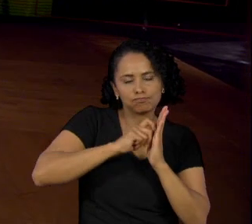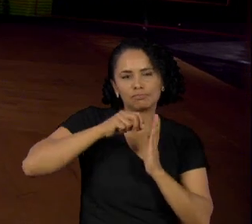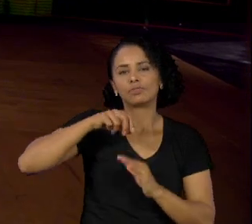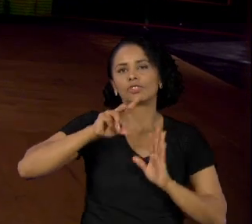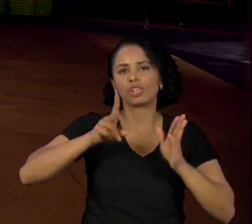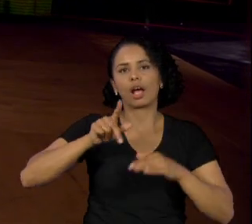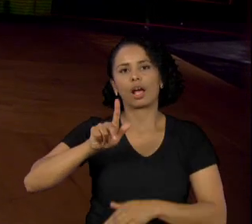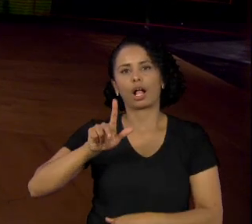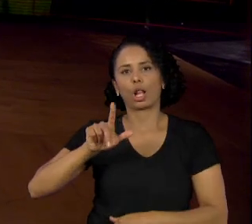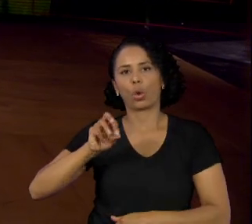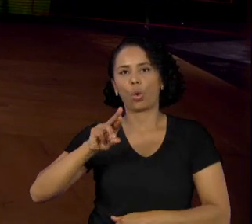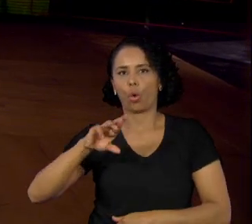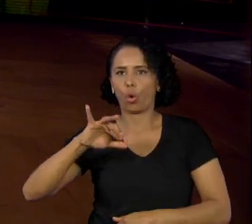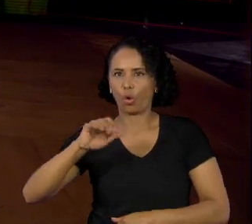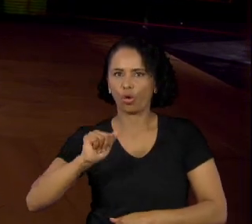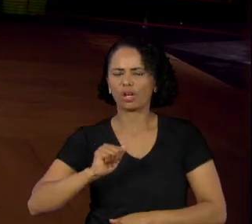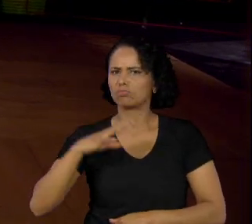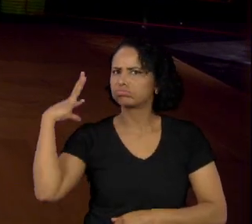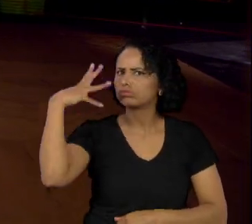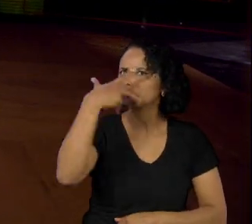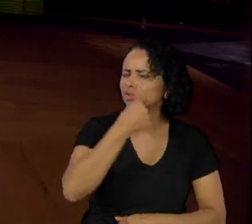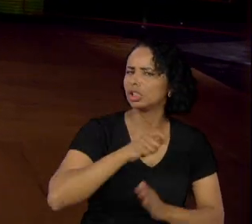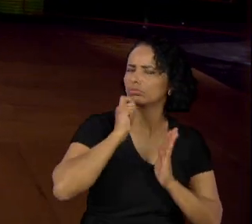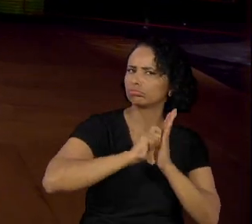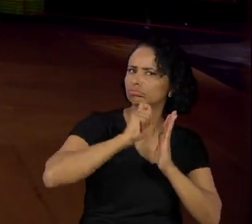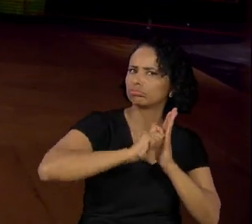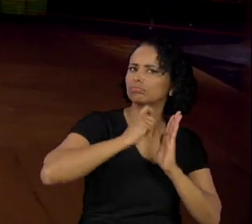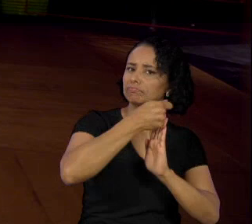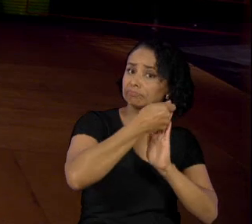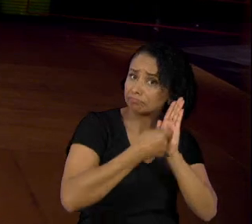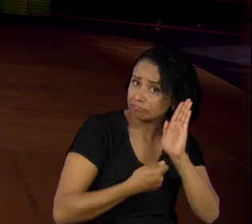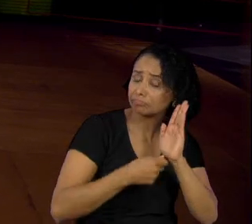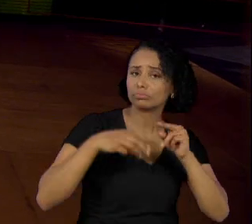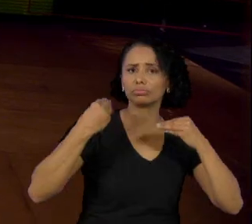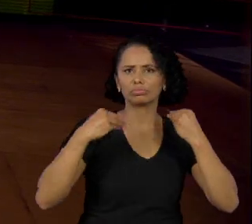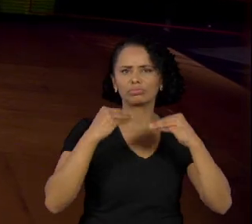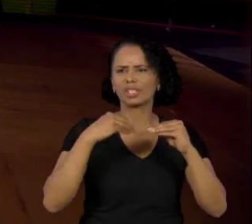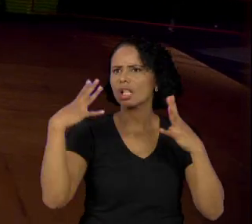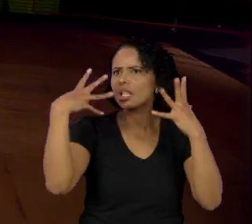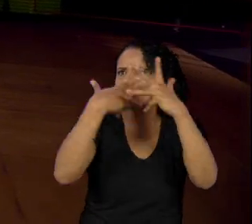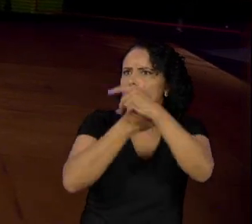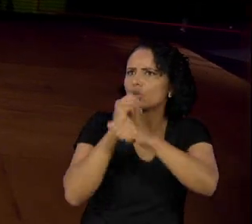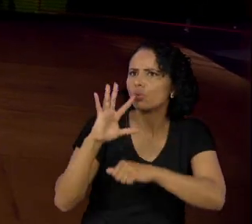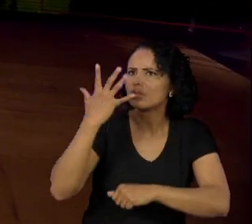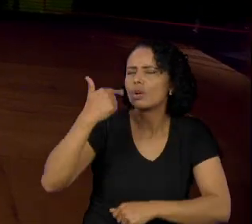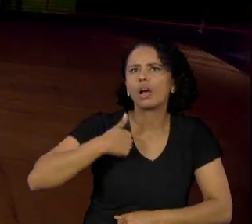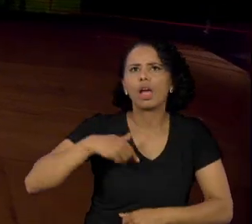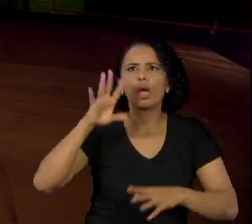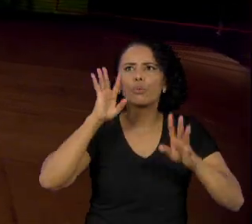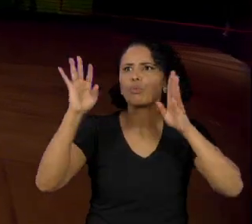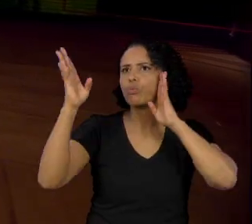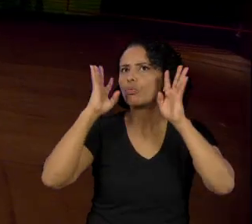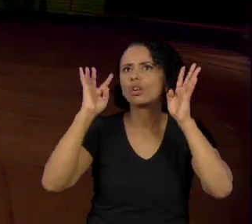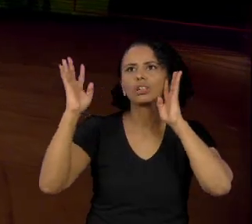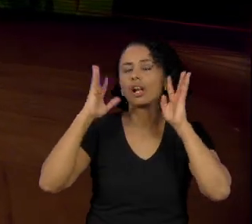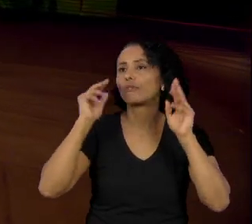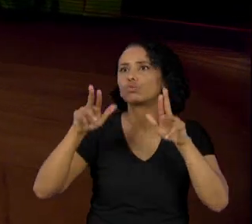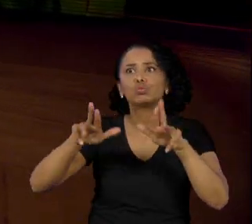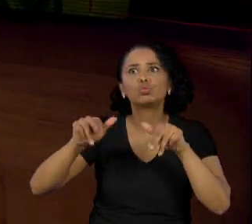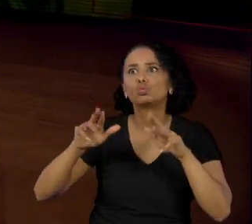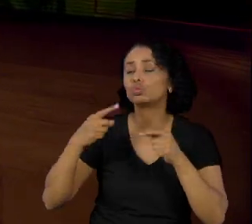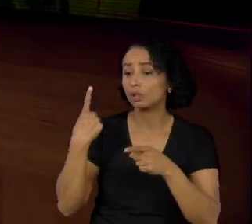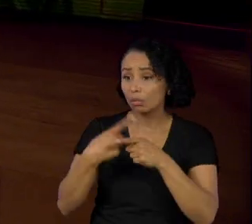assim. E foi muito, muito lindo o que aconteceu e que eu não imaginava, porque